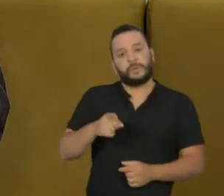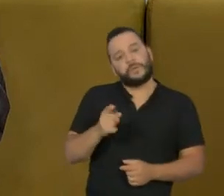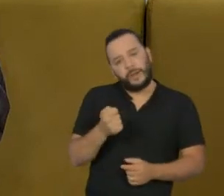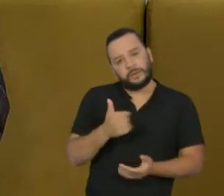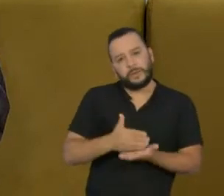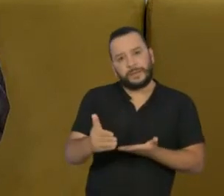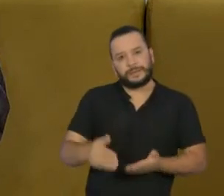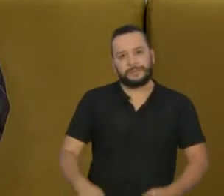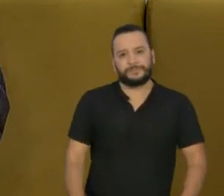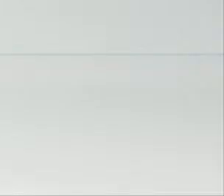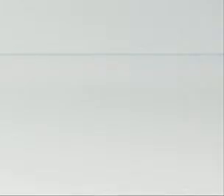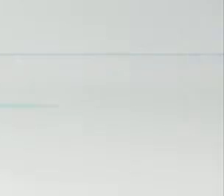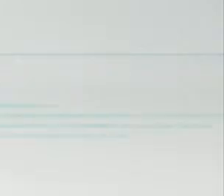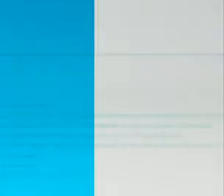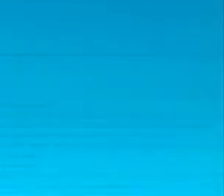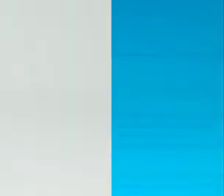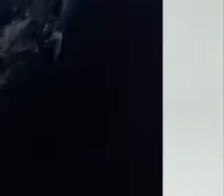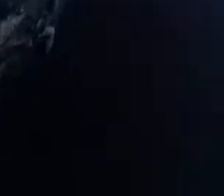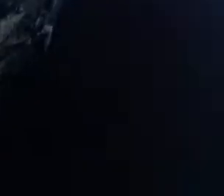daqui a pouquinho.